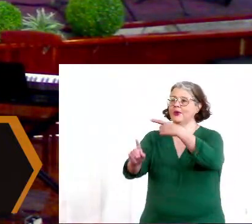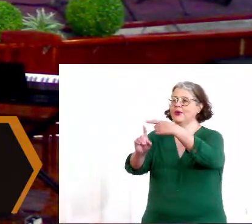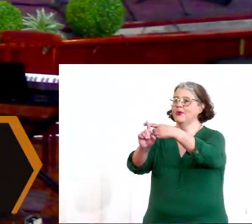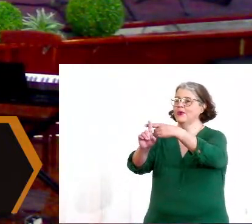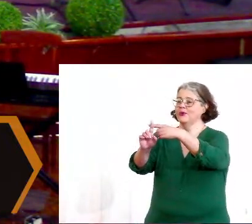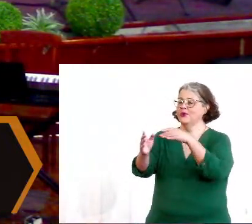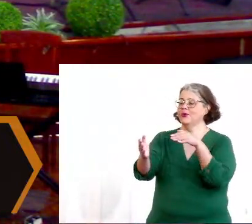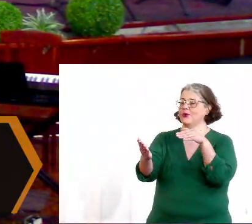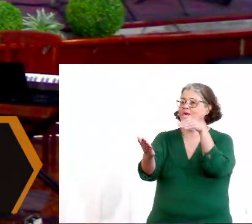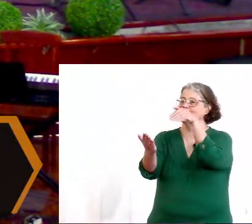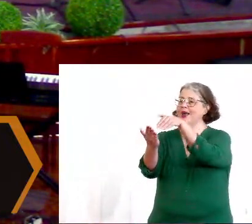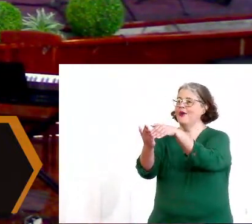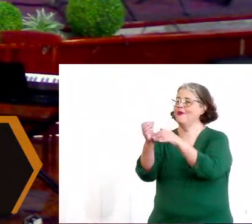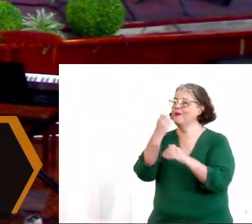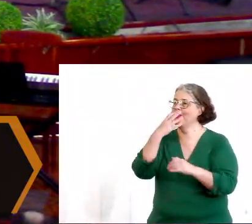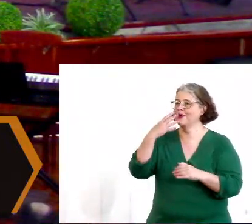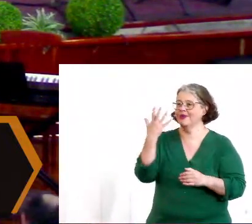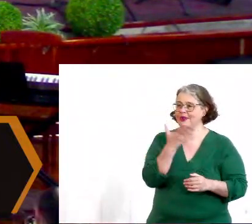A cruz do bom